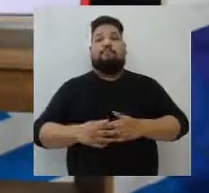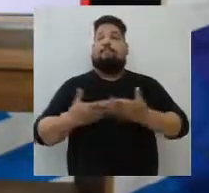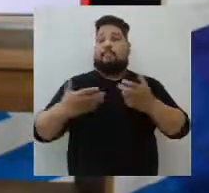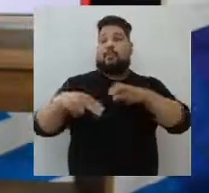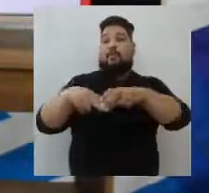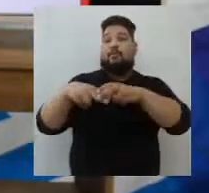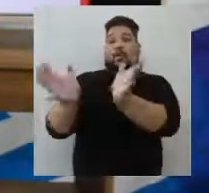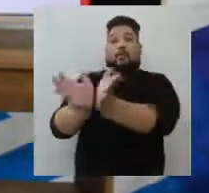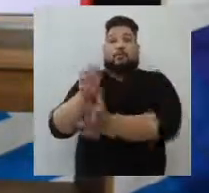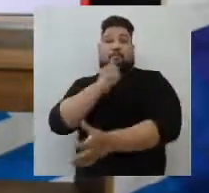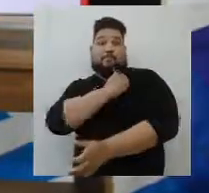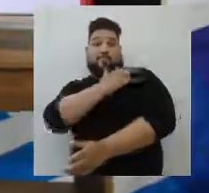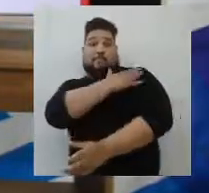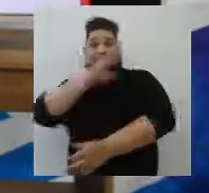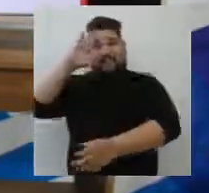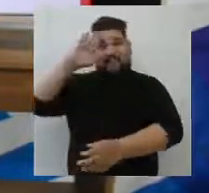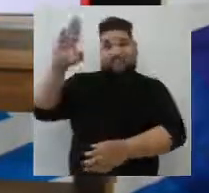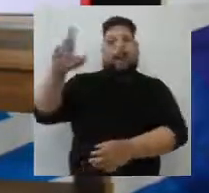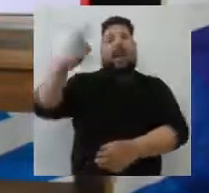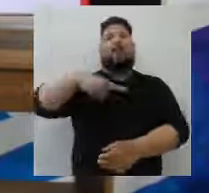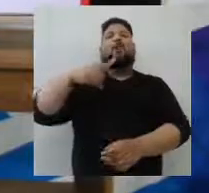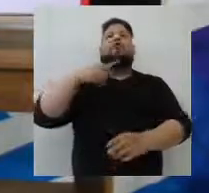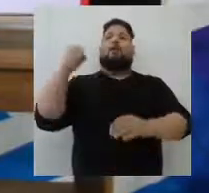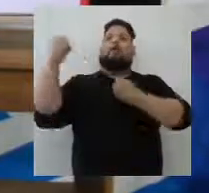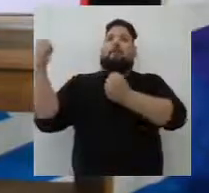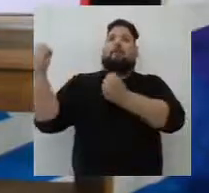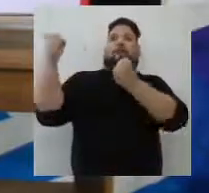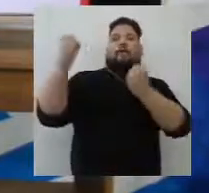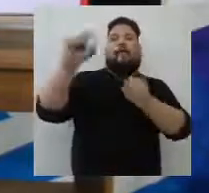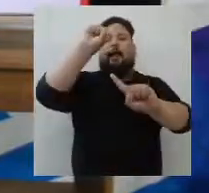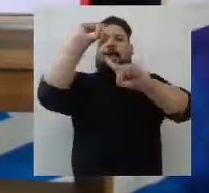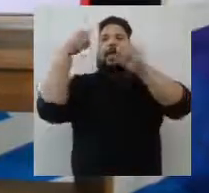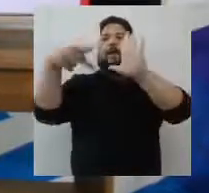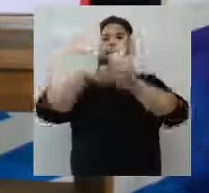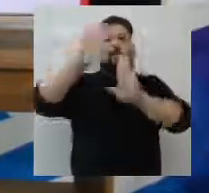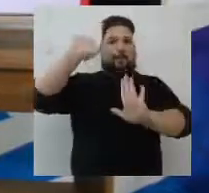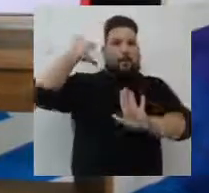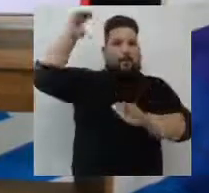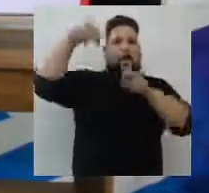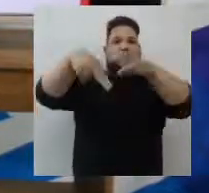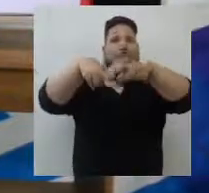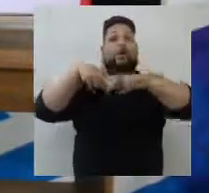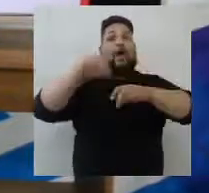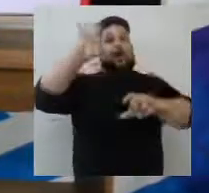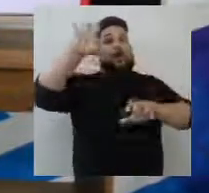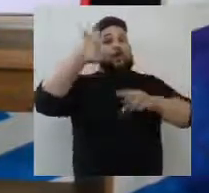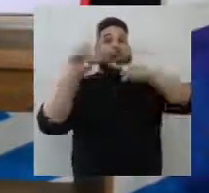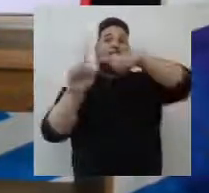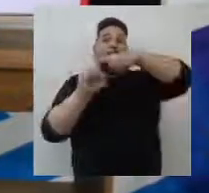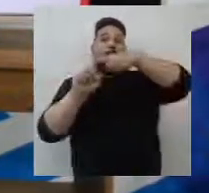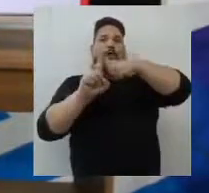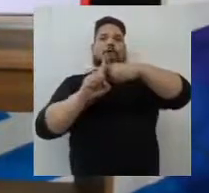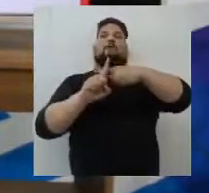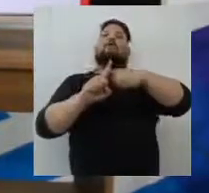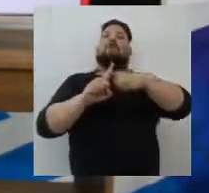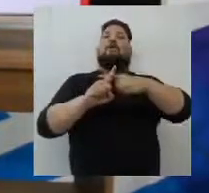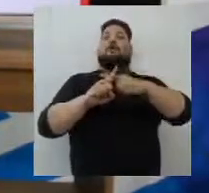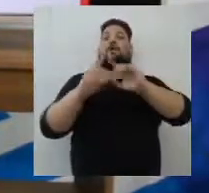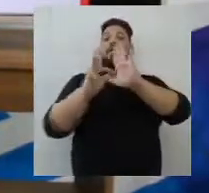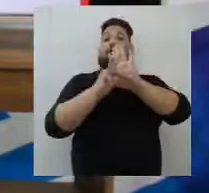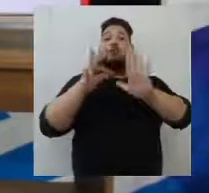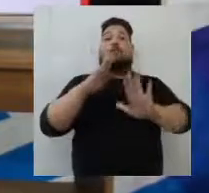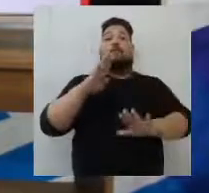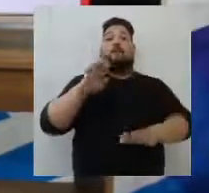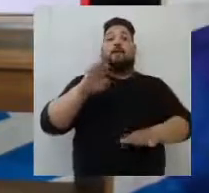aos militares que a gente vai ter fortalecimento das ideias republicanas através do positivismo, figura de Benjamin Constant,